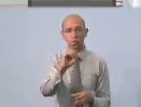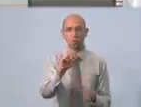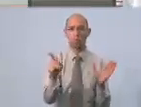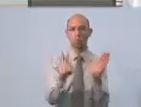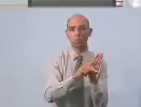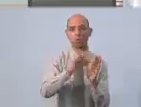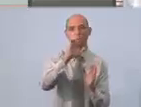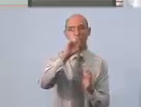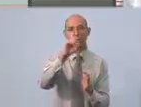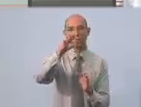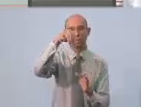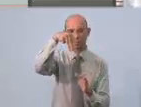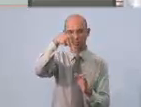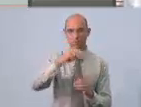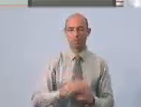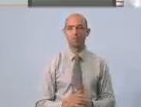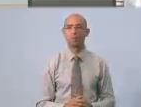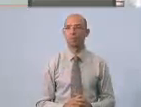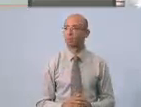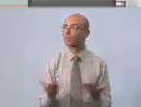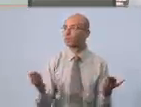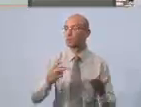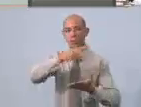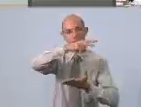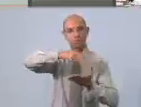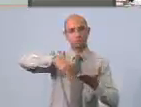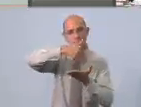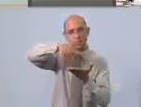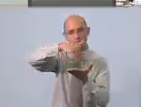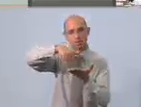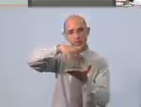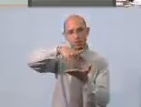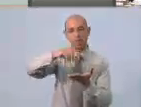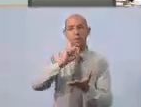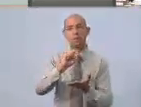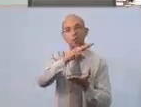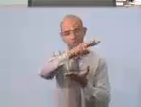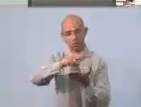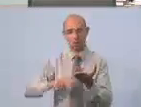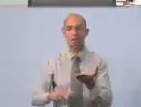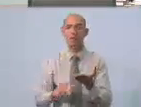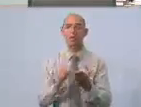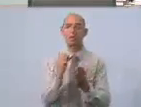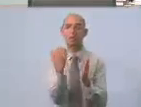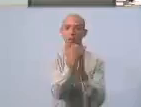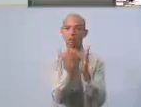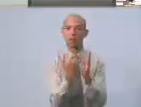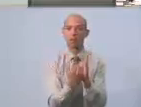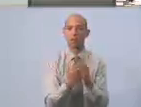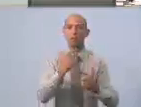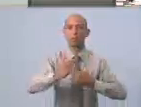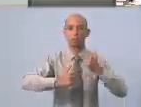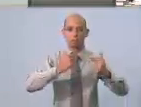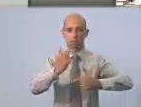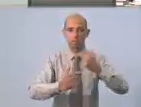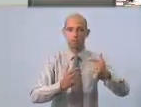Democratas. Senhor secretário, para a leitura, considerando que